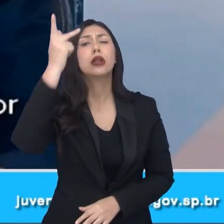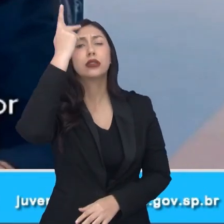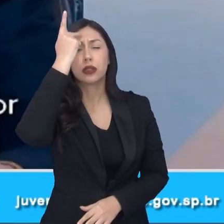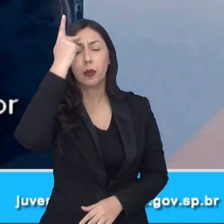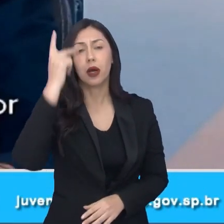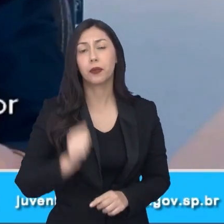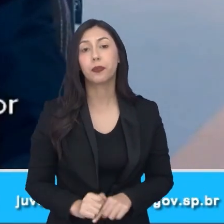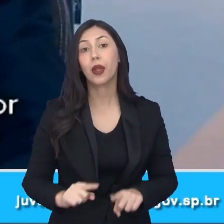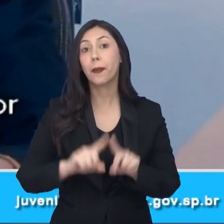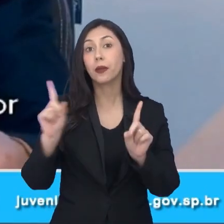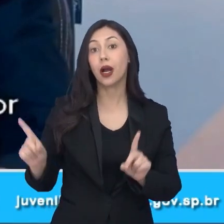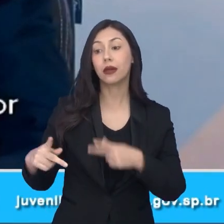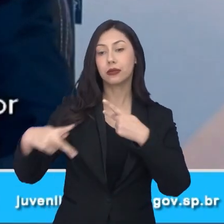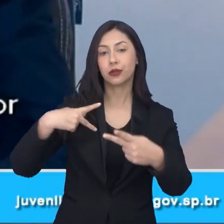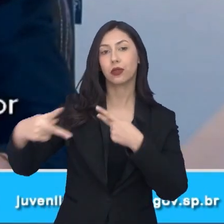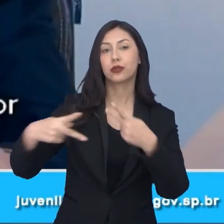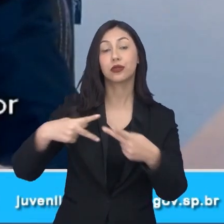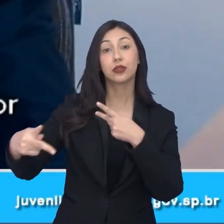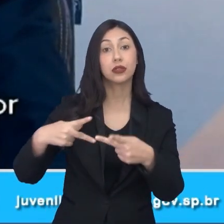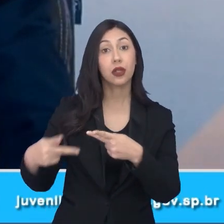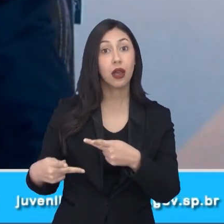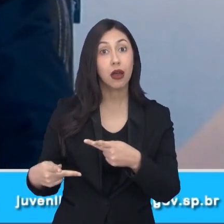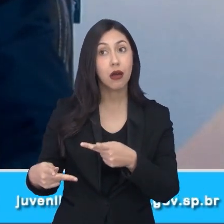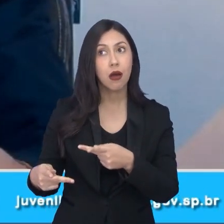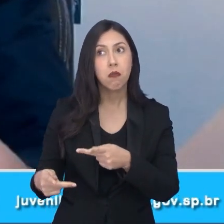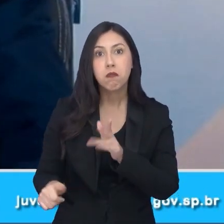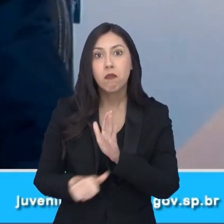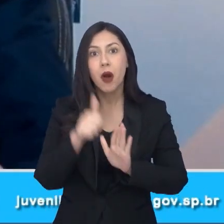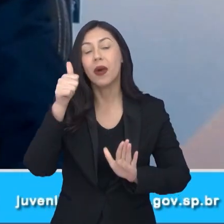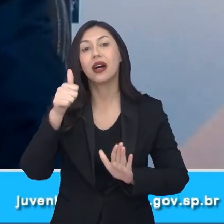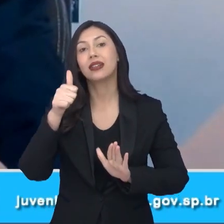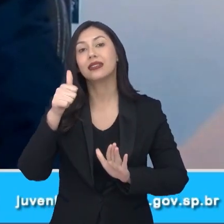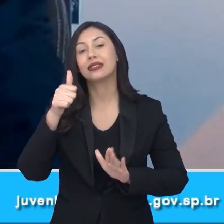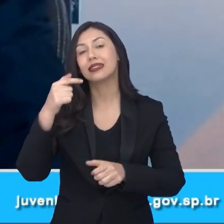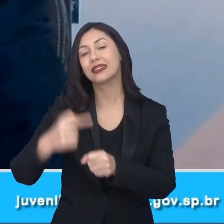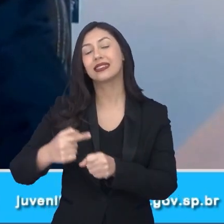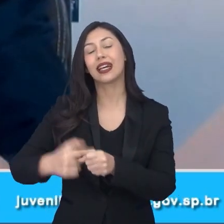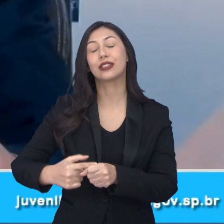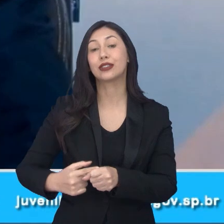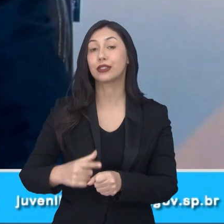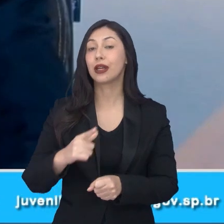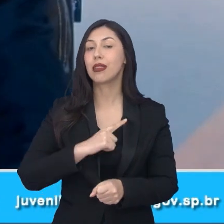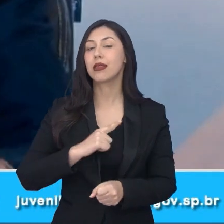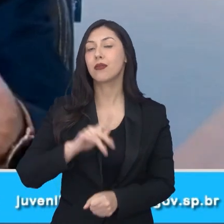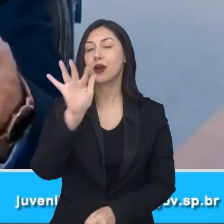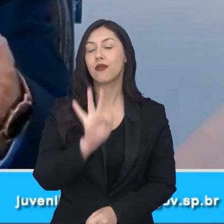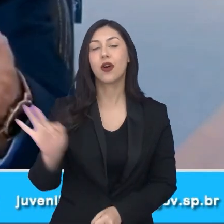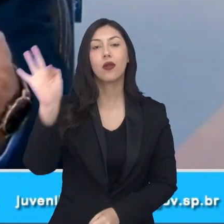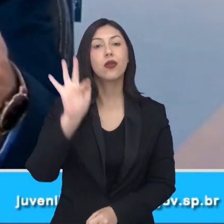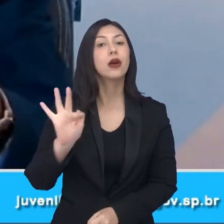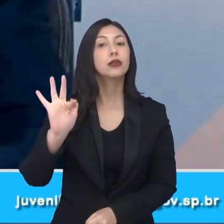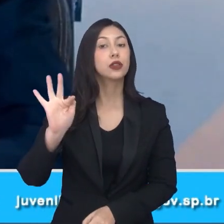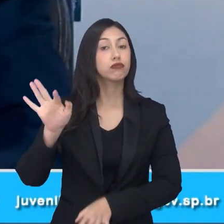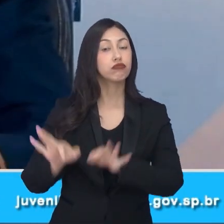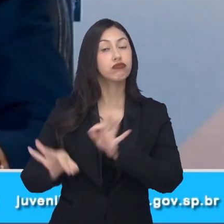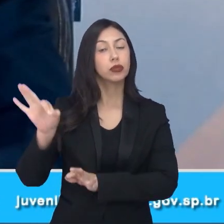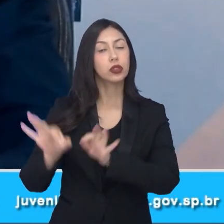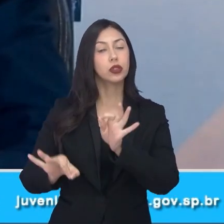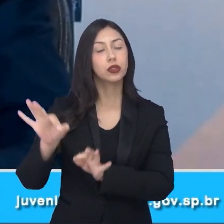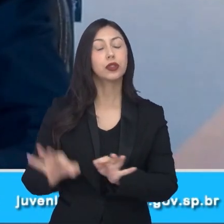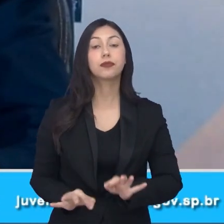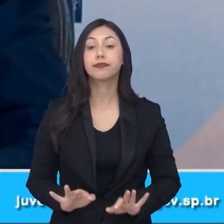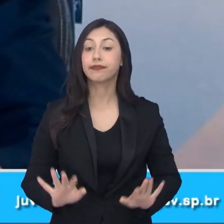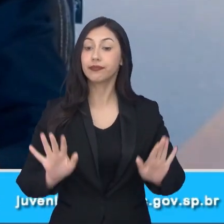uma das primeiras cidades do interior a ter um curso jurídico. Pois bem, a este